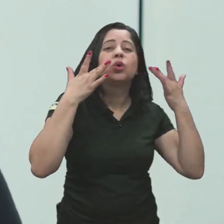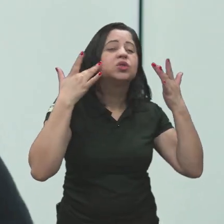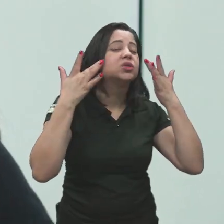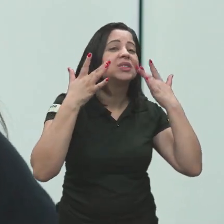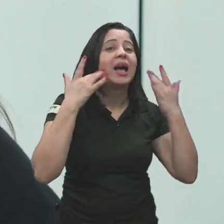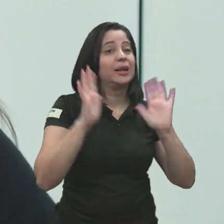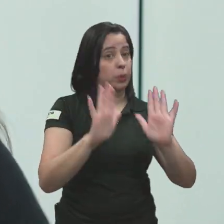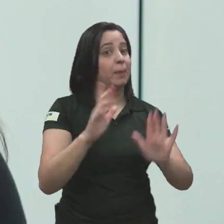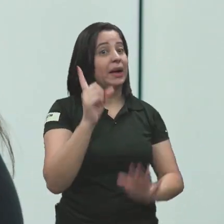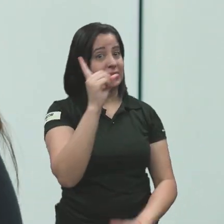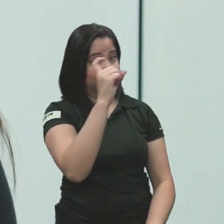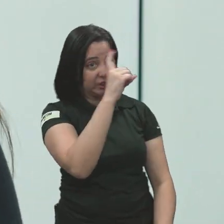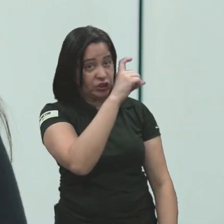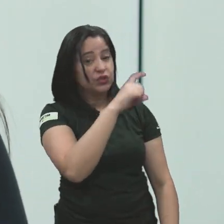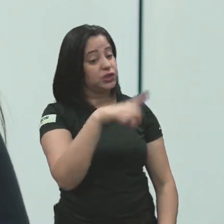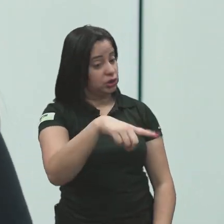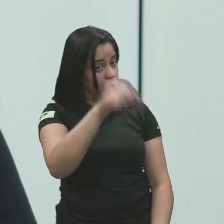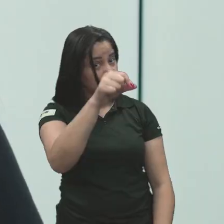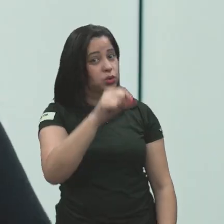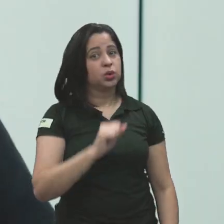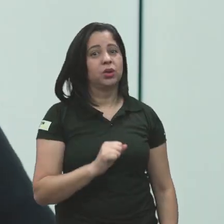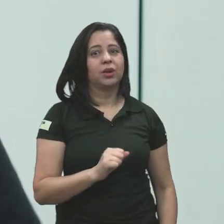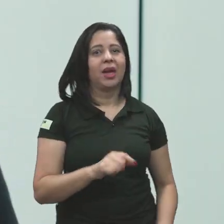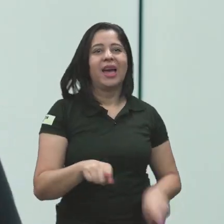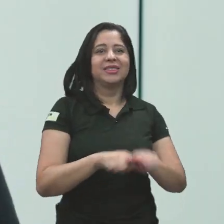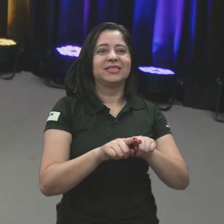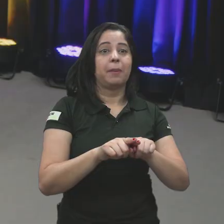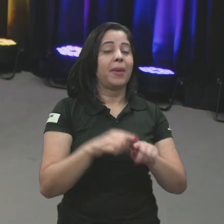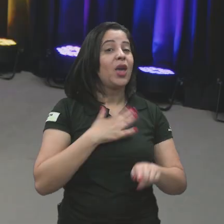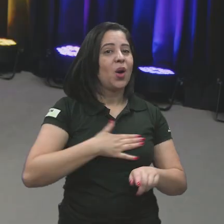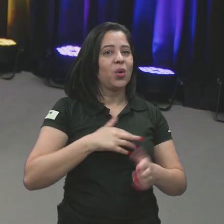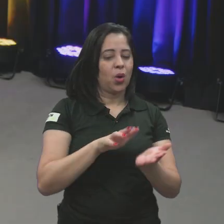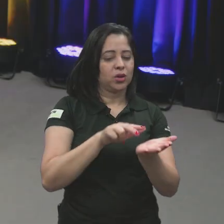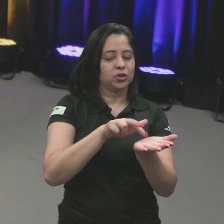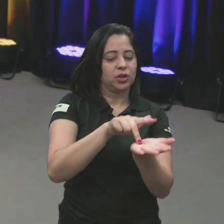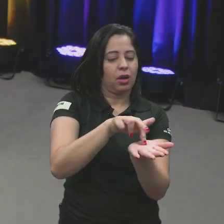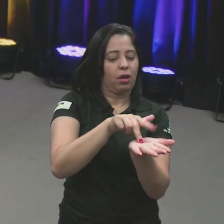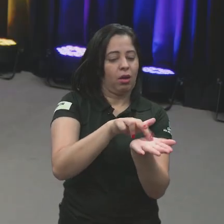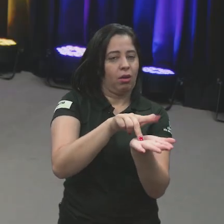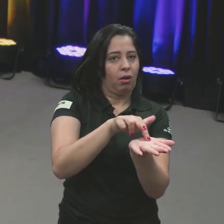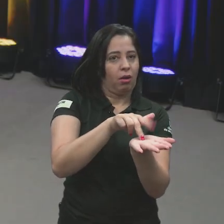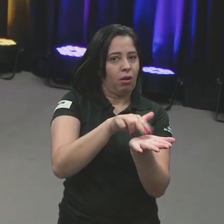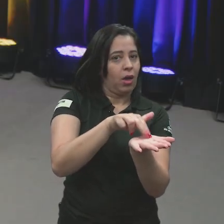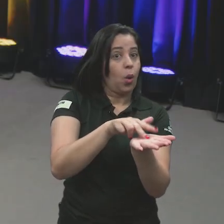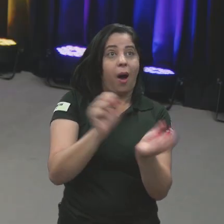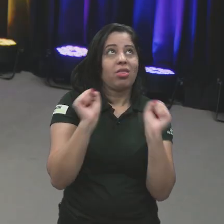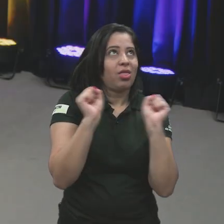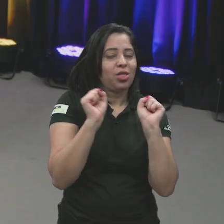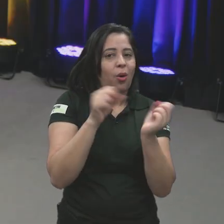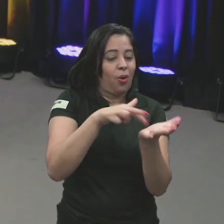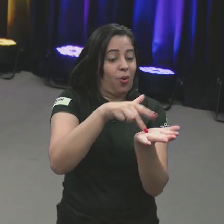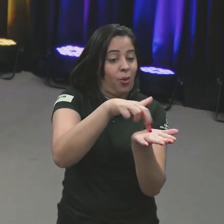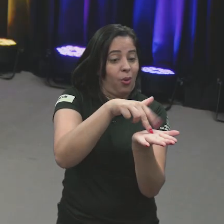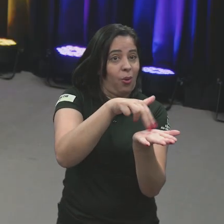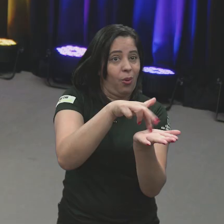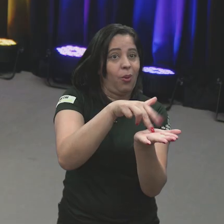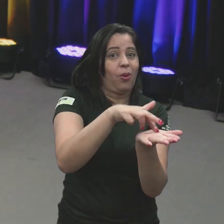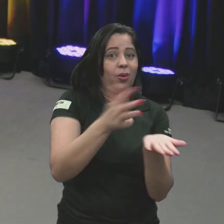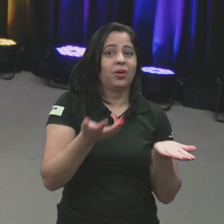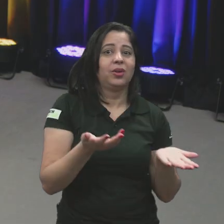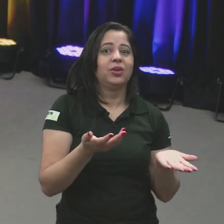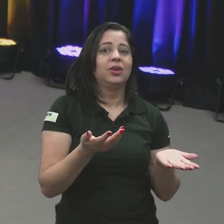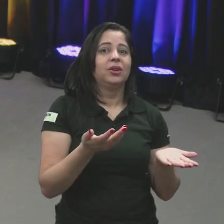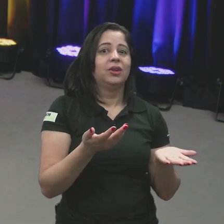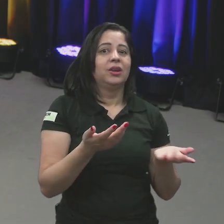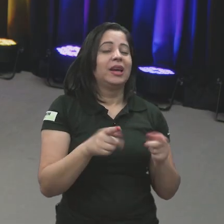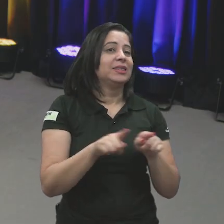difícil. Muito difícil É muito escolher, difícil. né? Sapateada, eu acho que é muito... Eu adoro sapatear, então eu gosto muito.